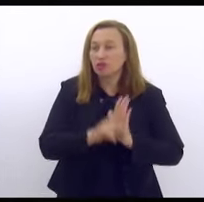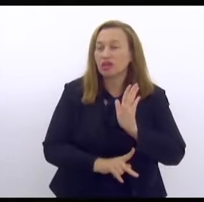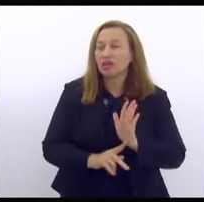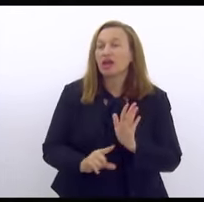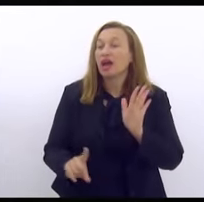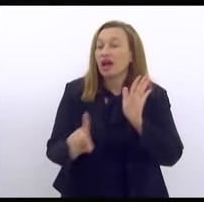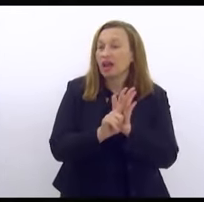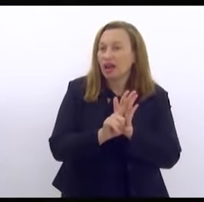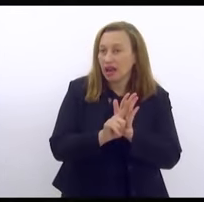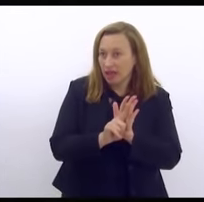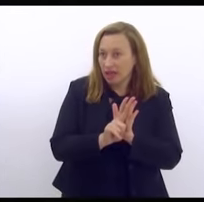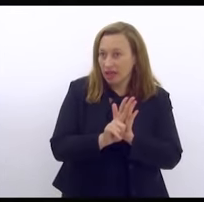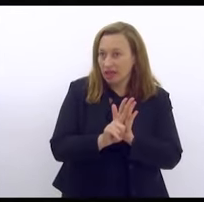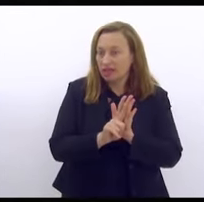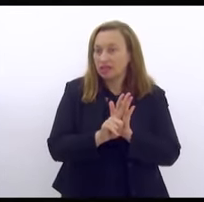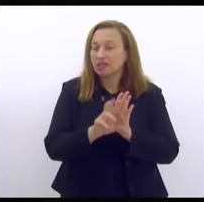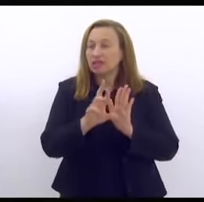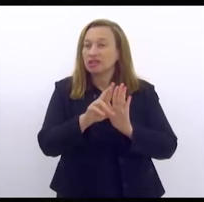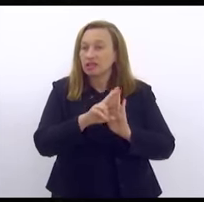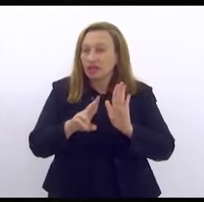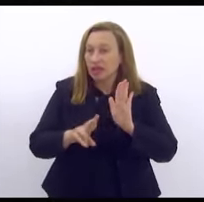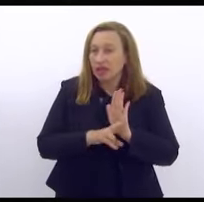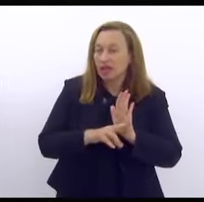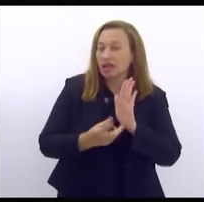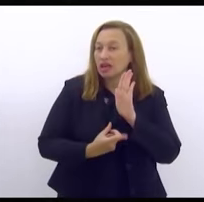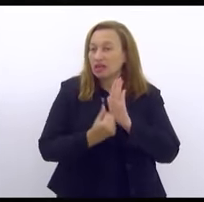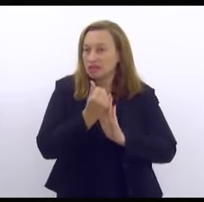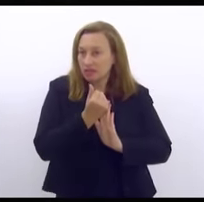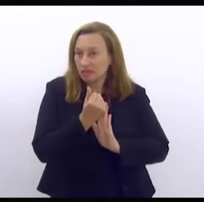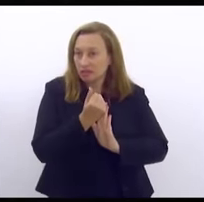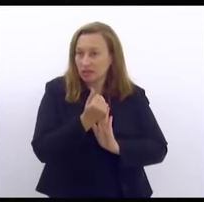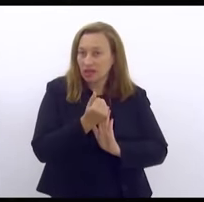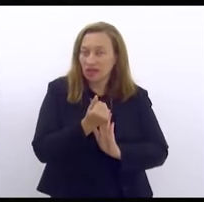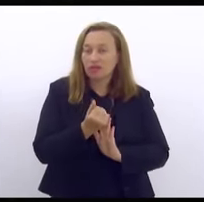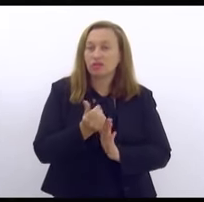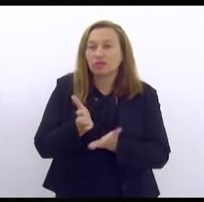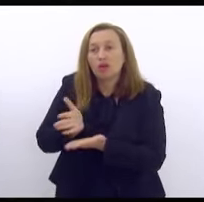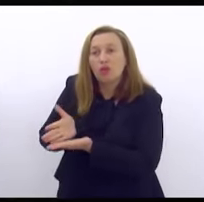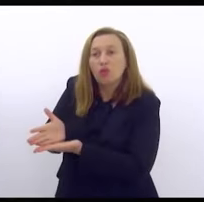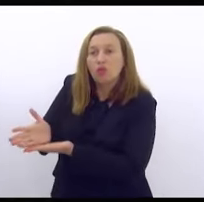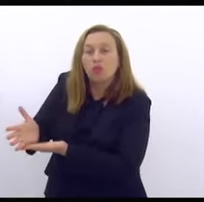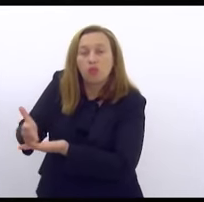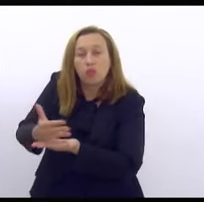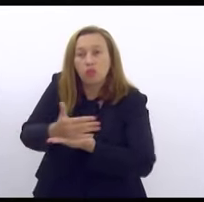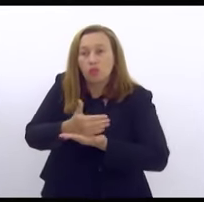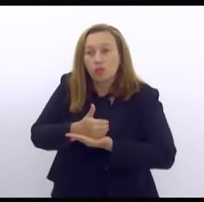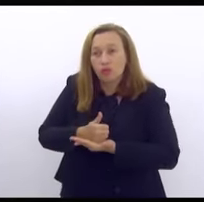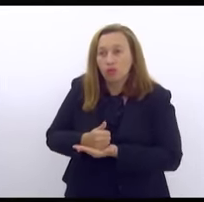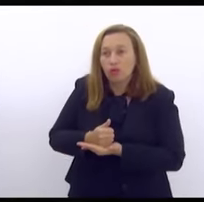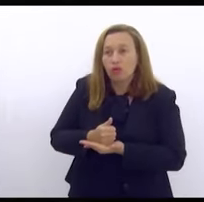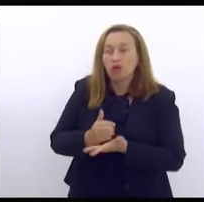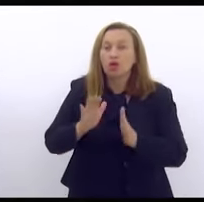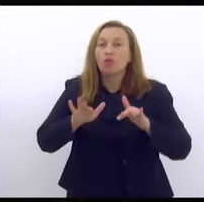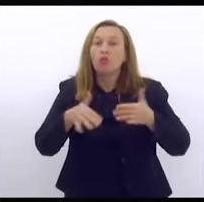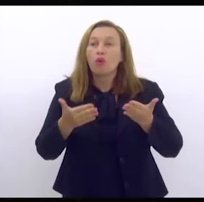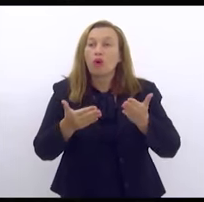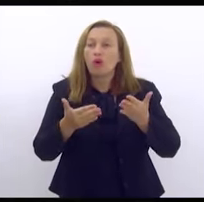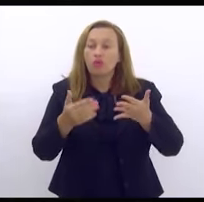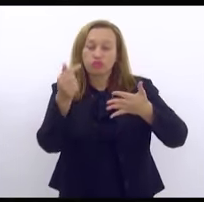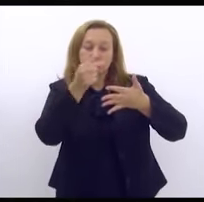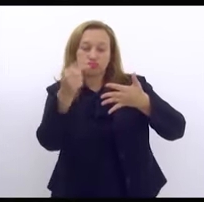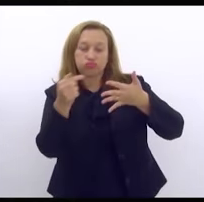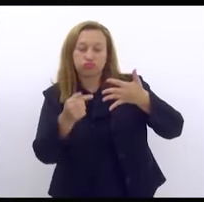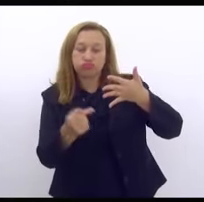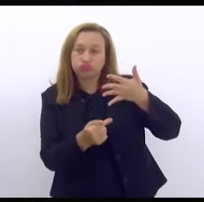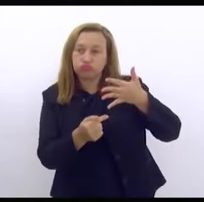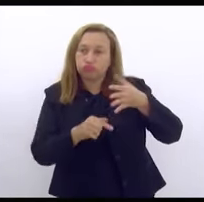a Lei de Diretrizes Orçamentárias, projeta o que será arrecadado e define quais são os itens que devem